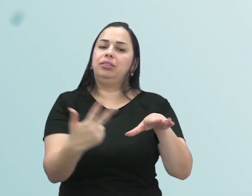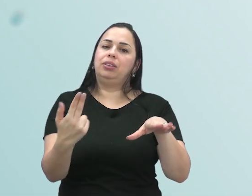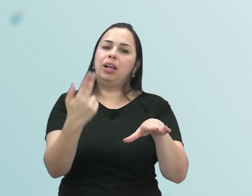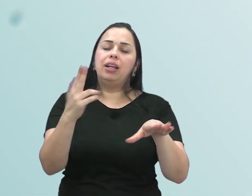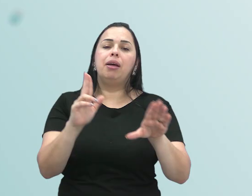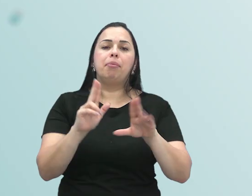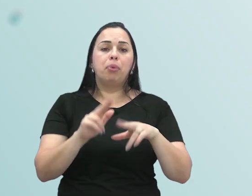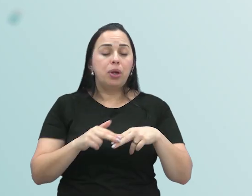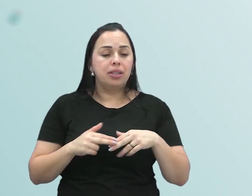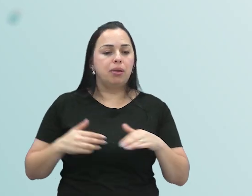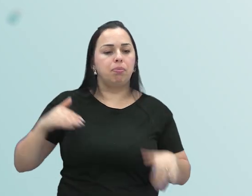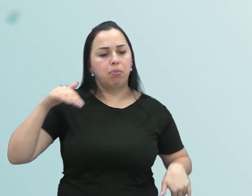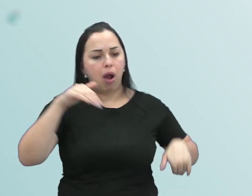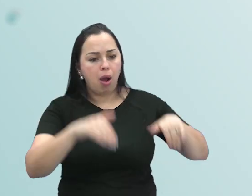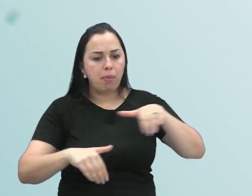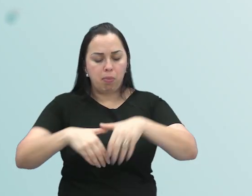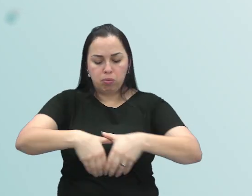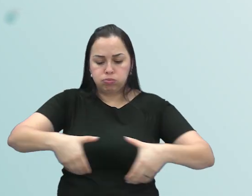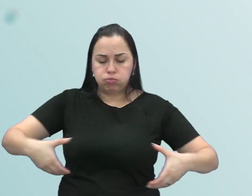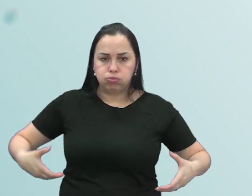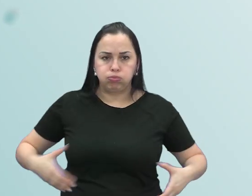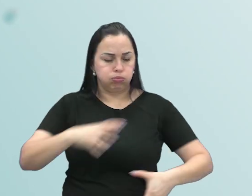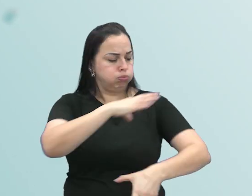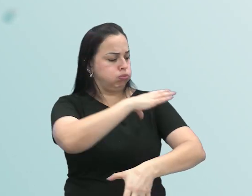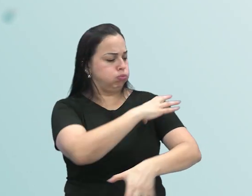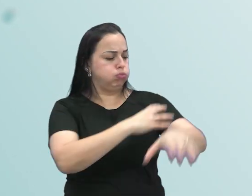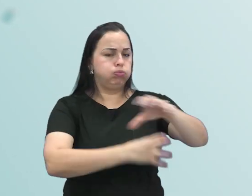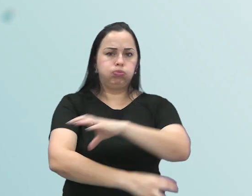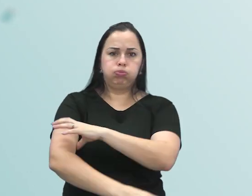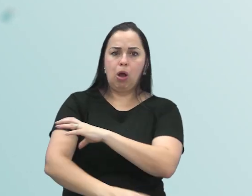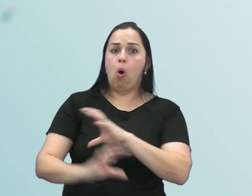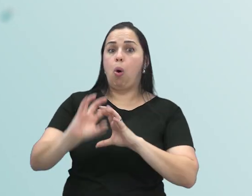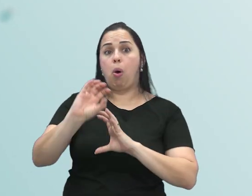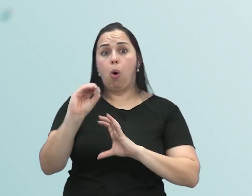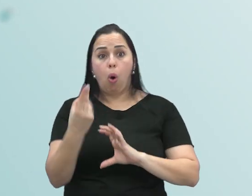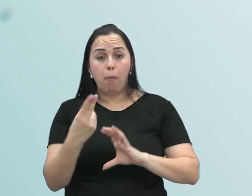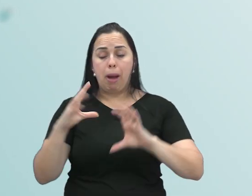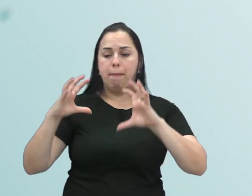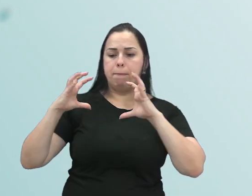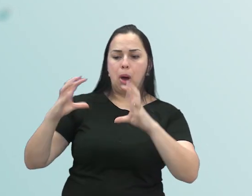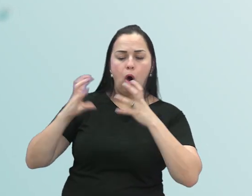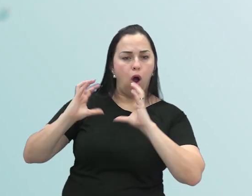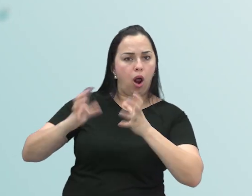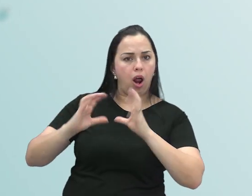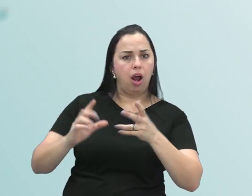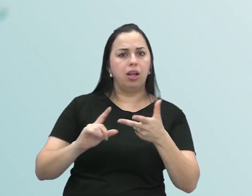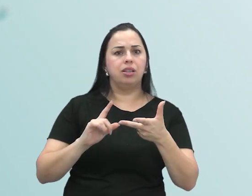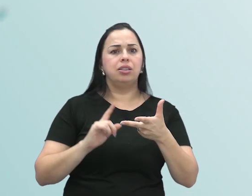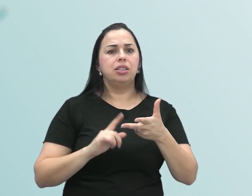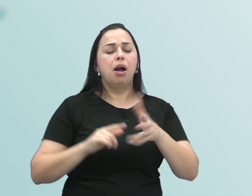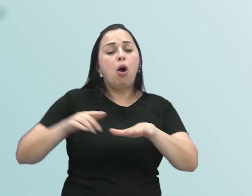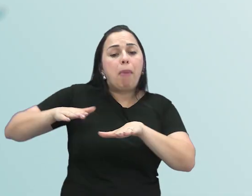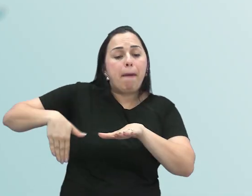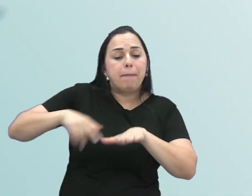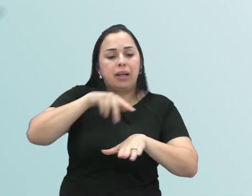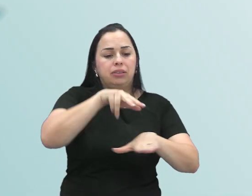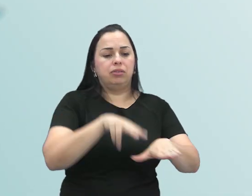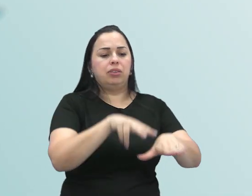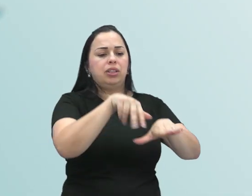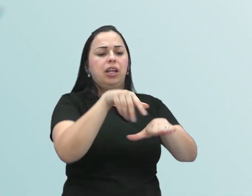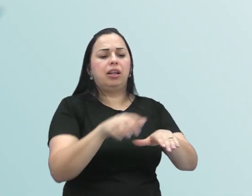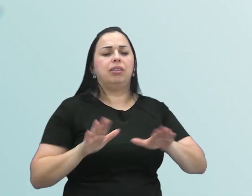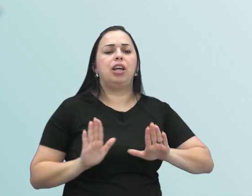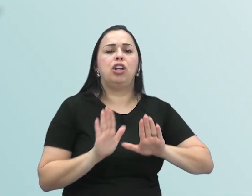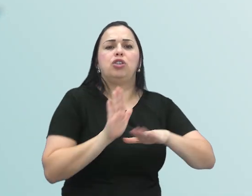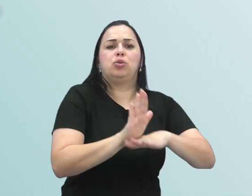Então, se aproximar da vítima usando uma boia, uma bola, um pedaço de isopor, uma prancha, para que ela